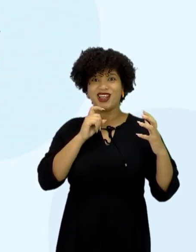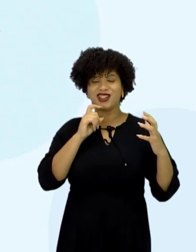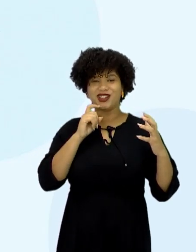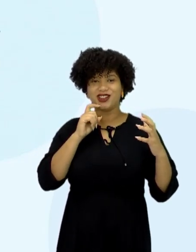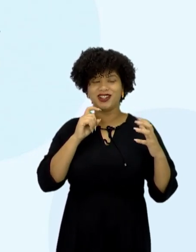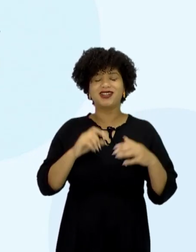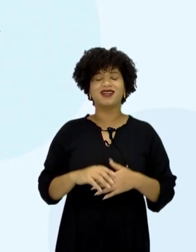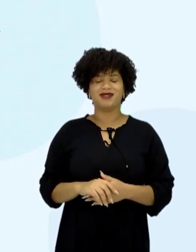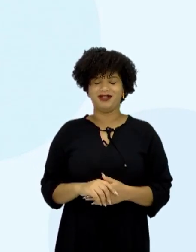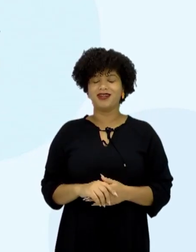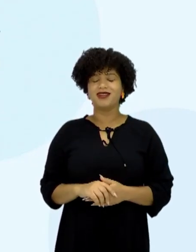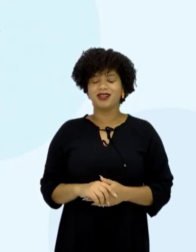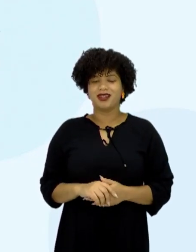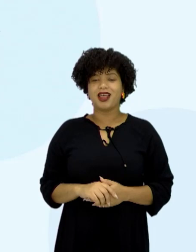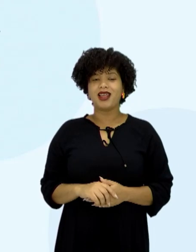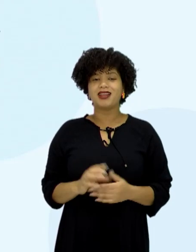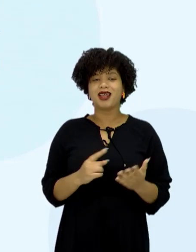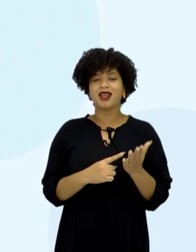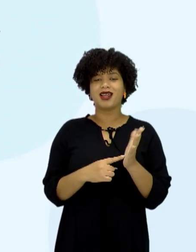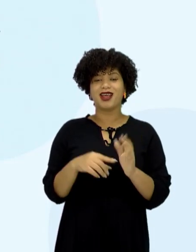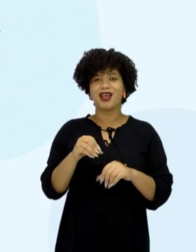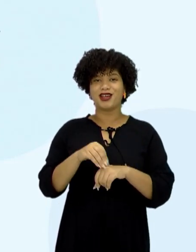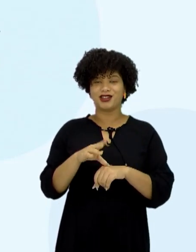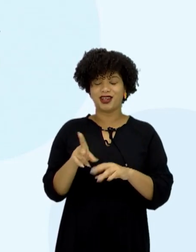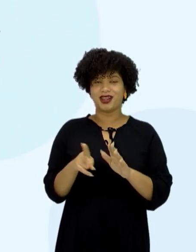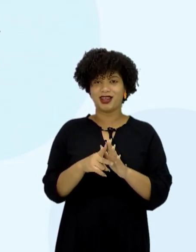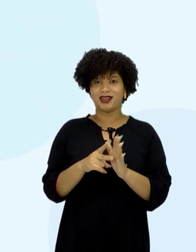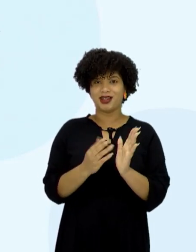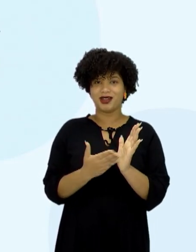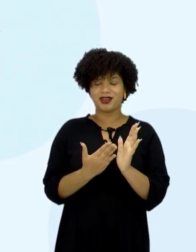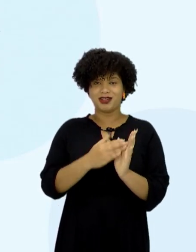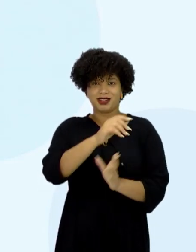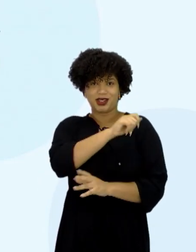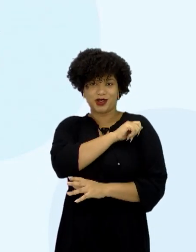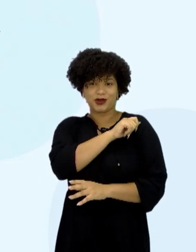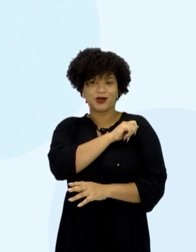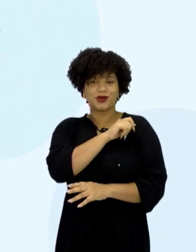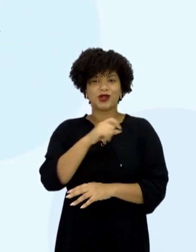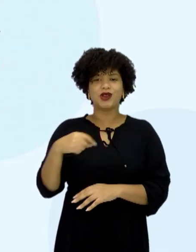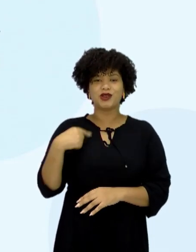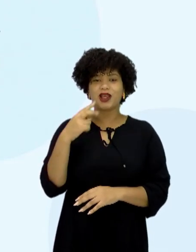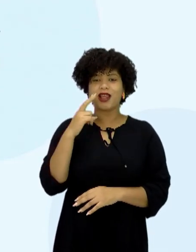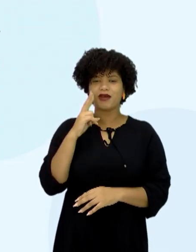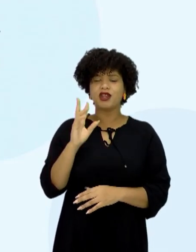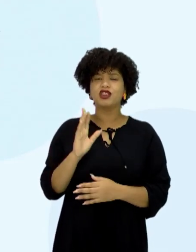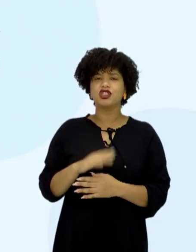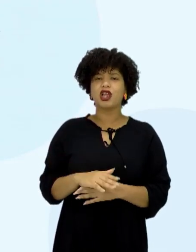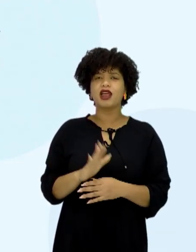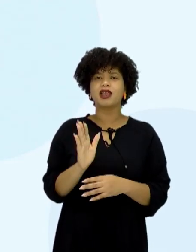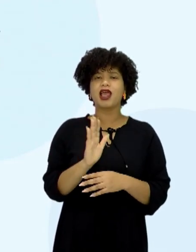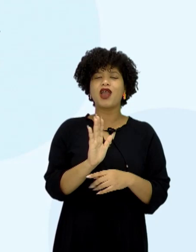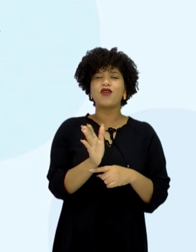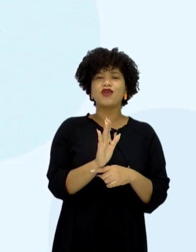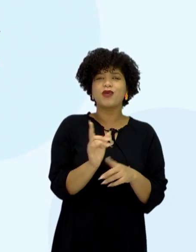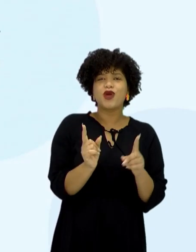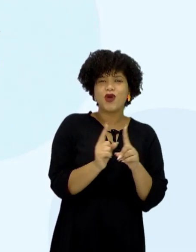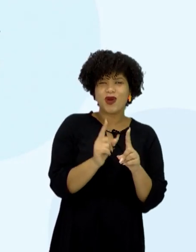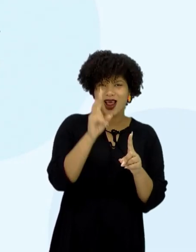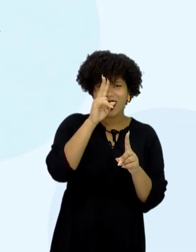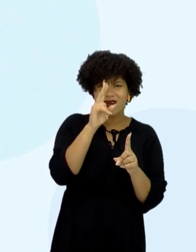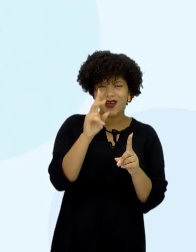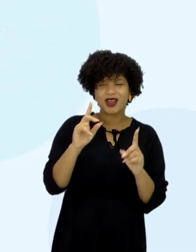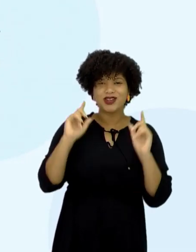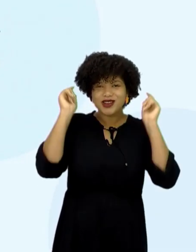engraçadas. Essa é a sugestão que está no caderno do aluno. Então, como a gente trabalhou aí um tempo com trailer de filme, que a gente falou do trailer da Chapeuzinho,